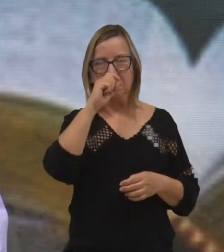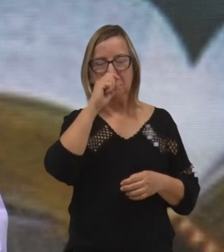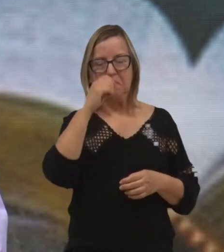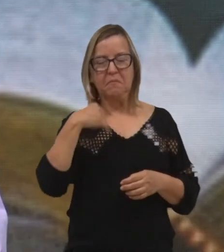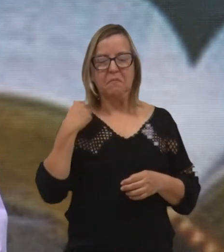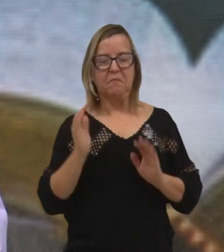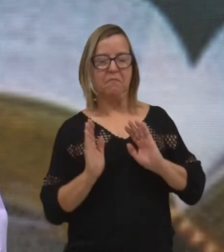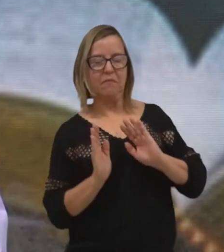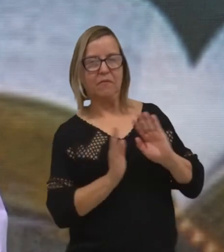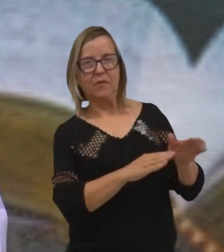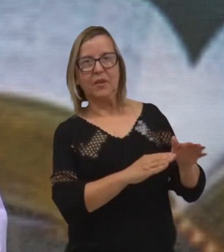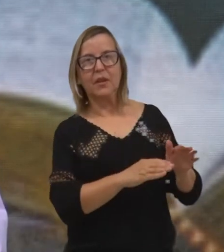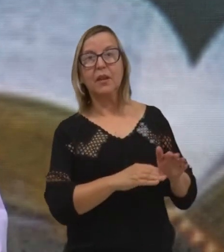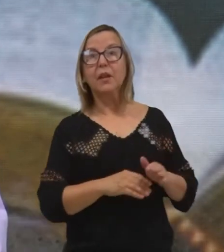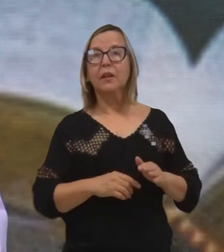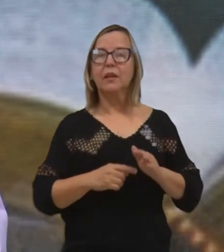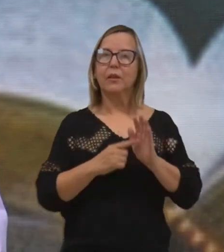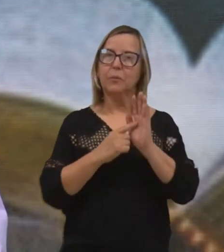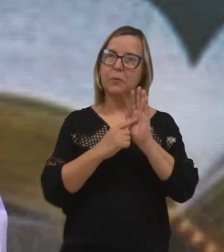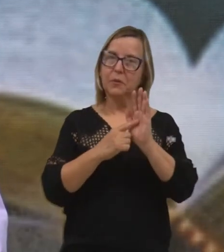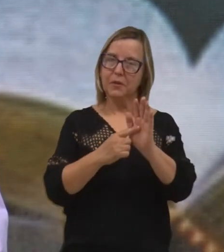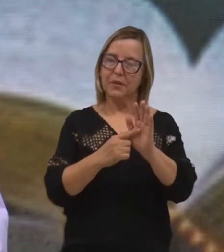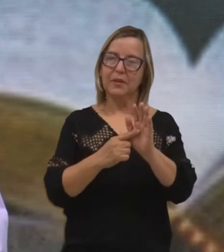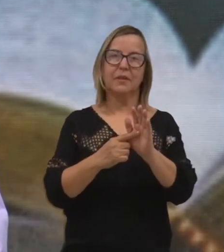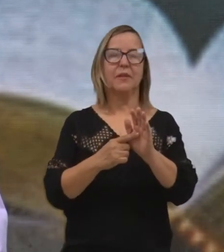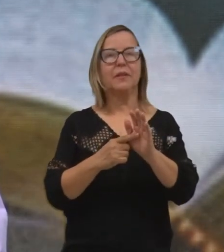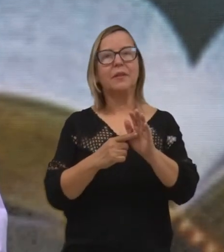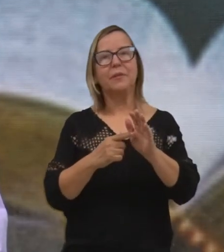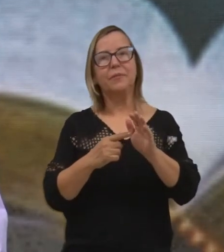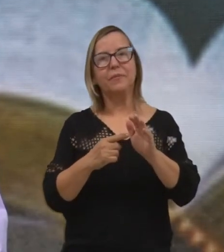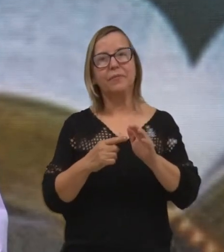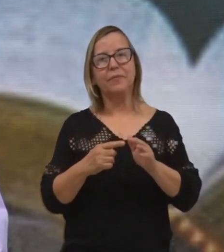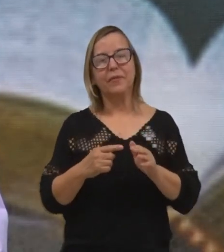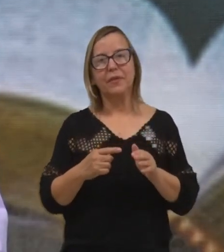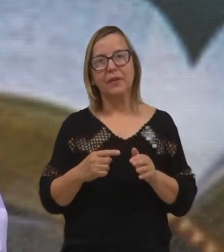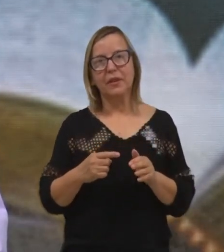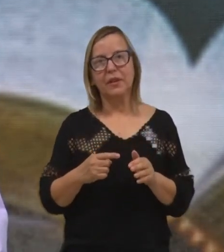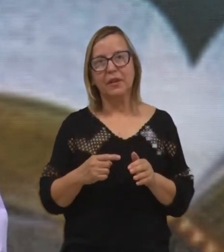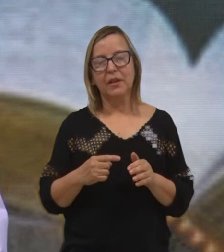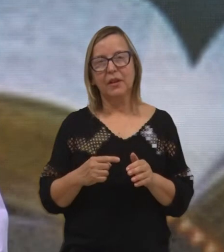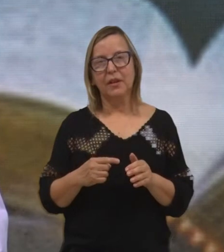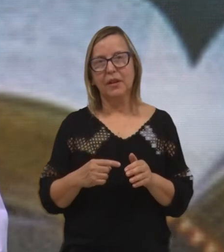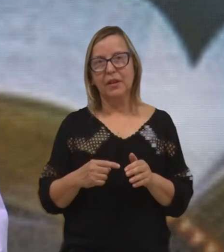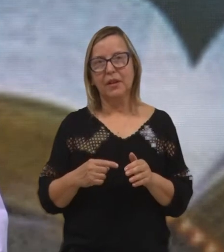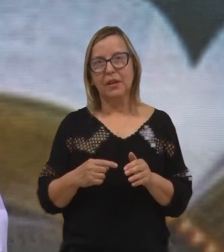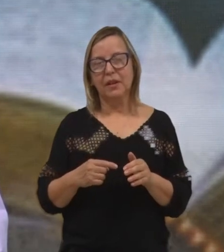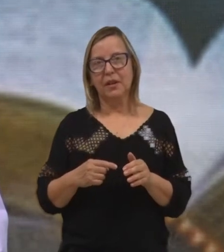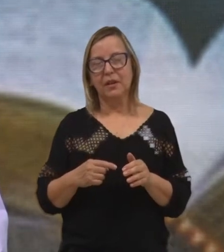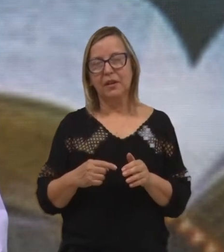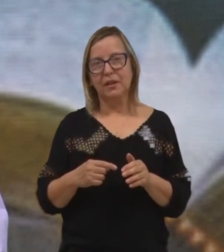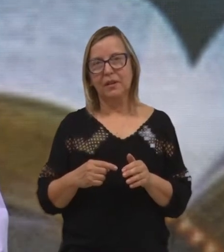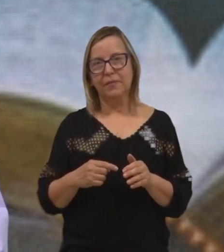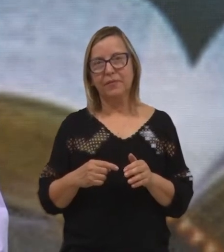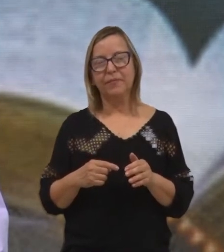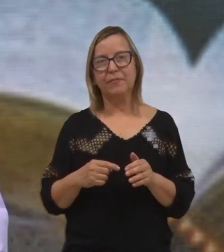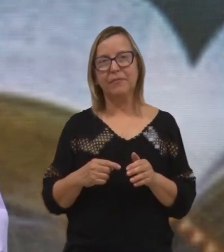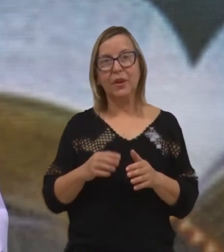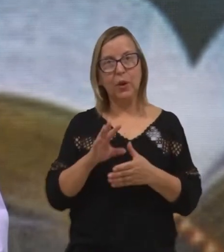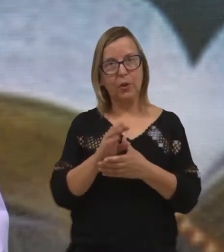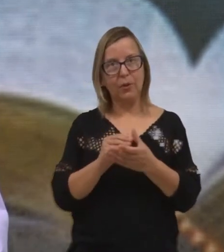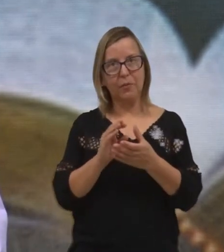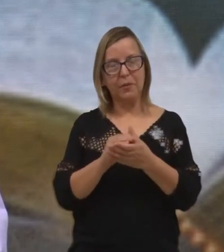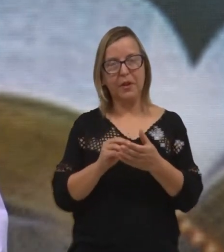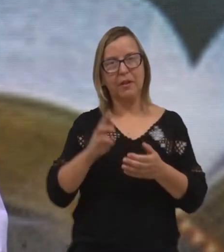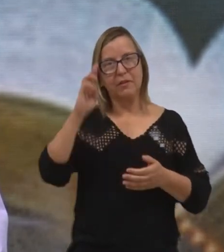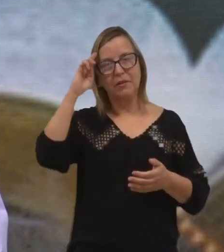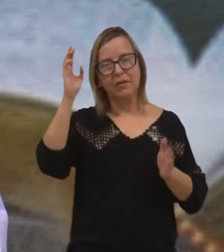essa atitude característica do Senhor Jesus Cristo, que se doou, que se entregou por cada um de nós. Ele exorta